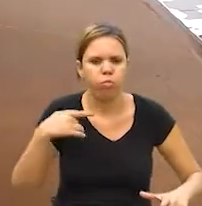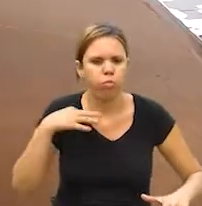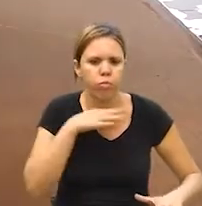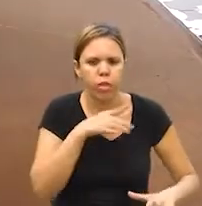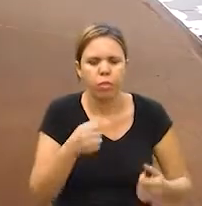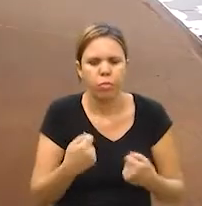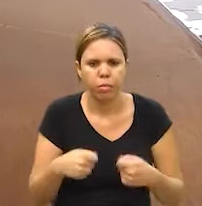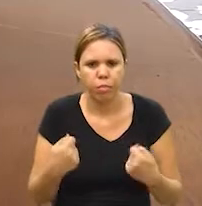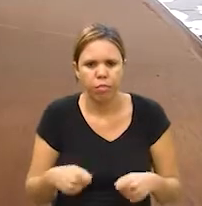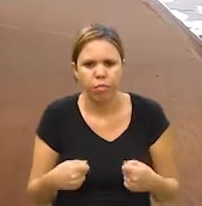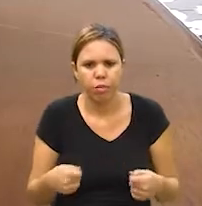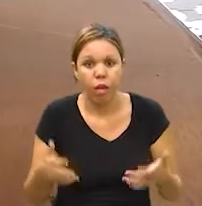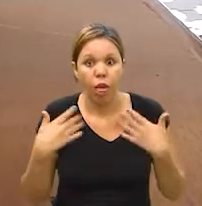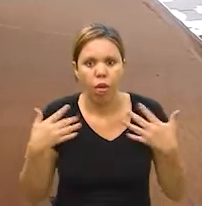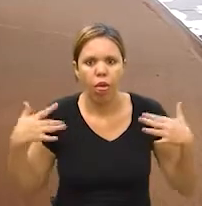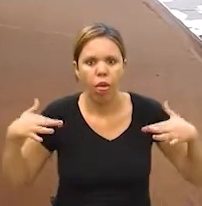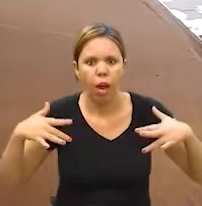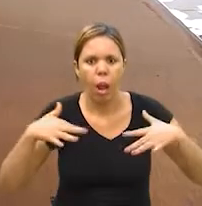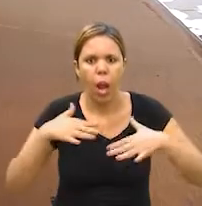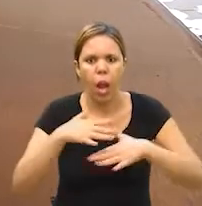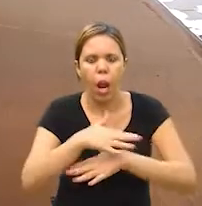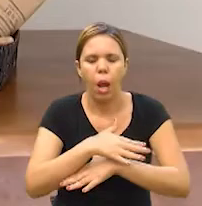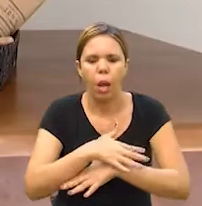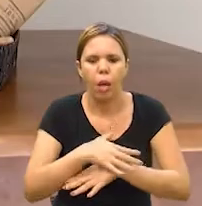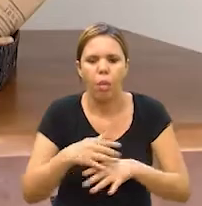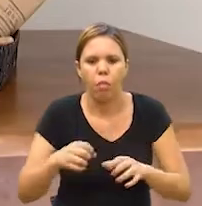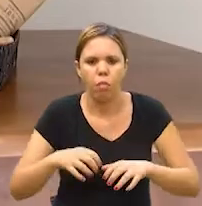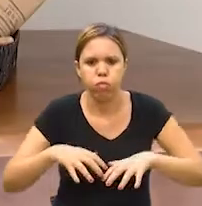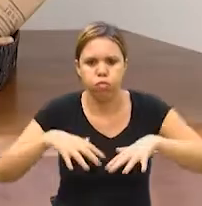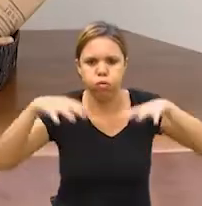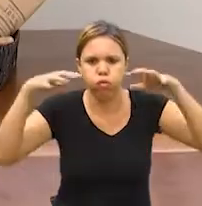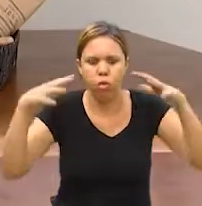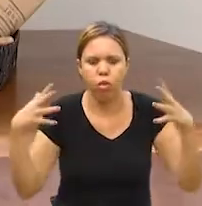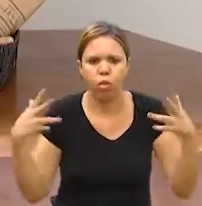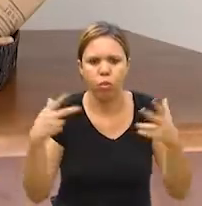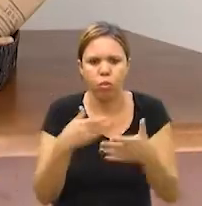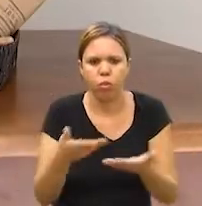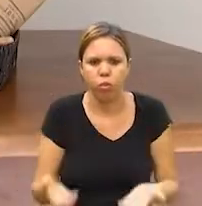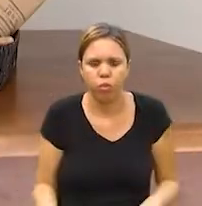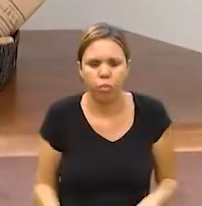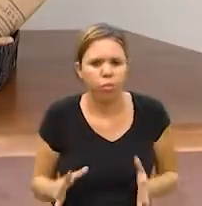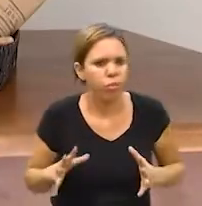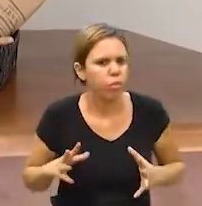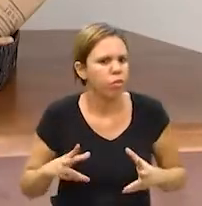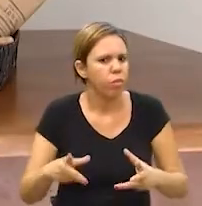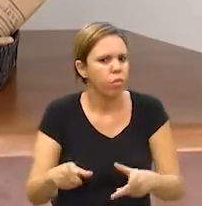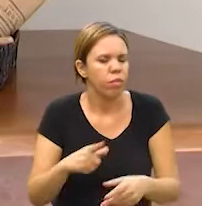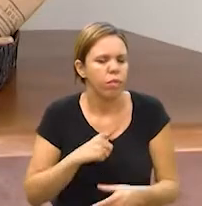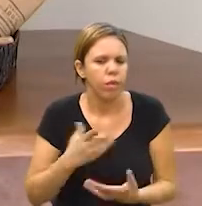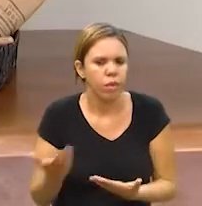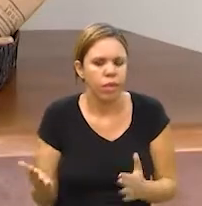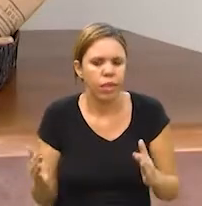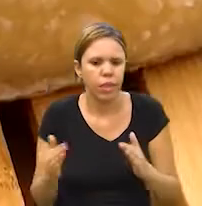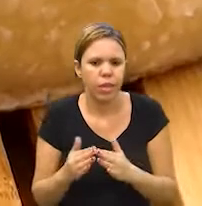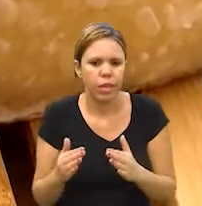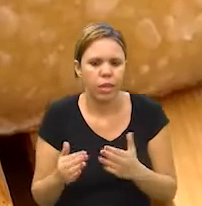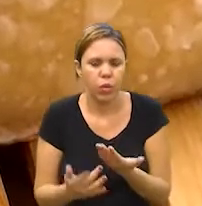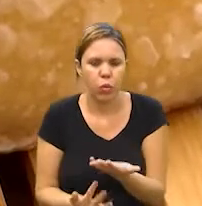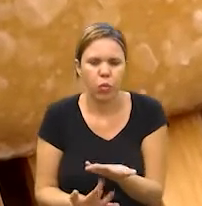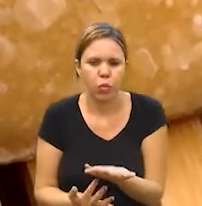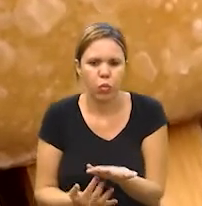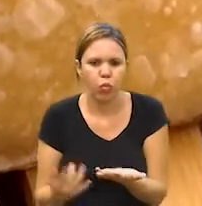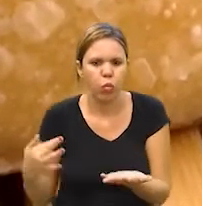que precisa de bastante calor pra ele ter esse salto de forno bonito. Então, não são todos que têm, em casa, um forno